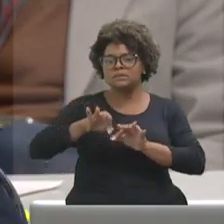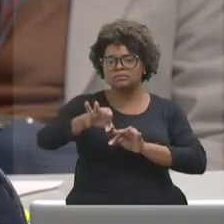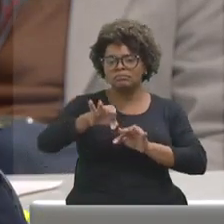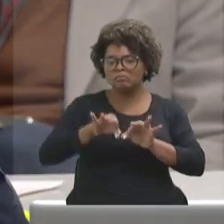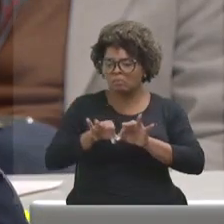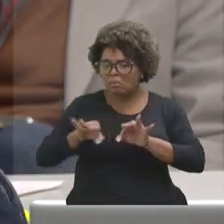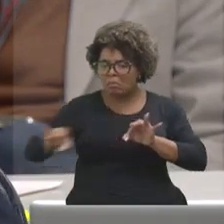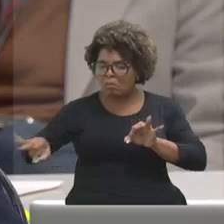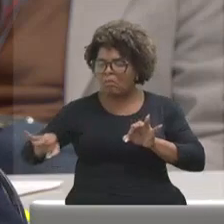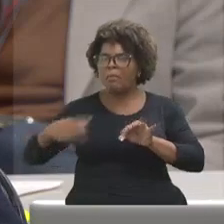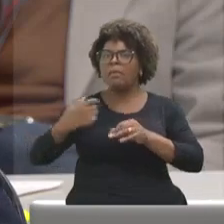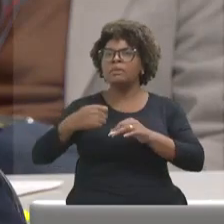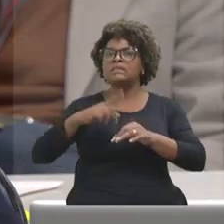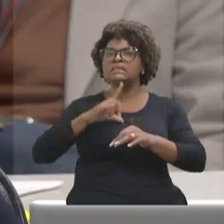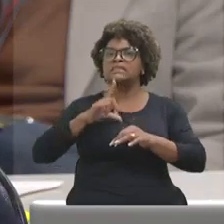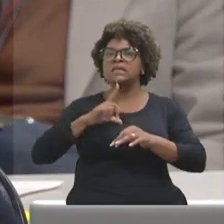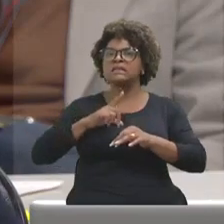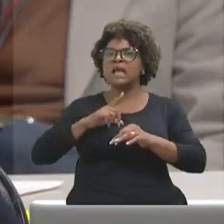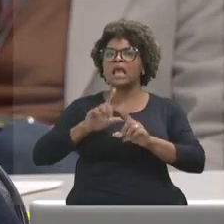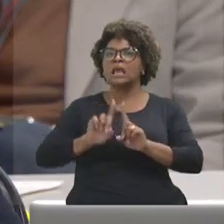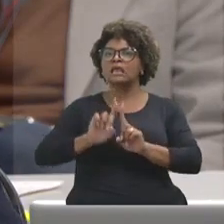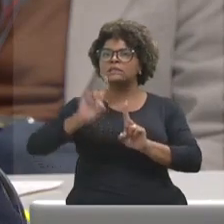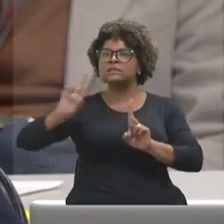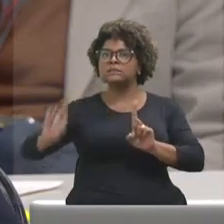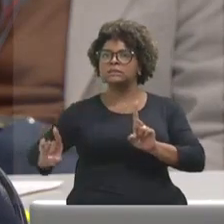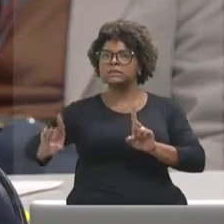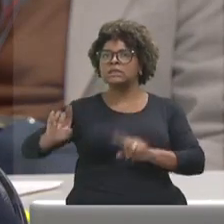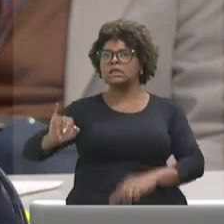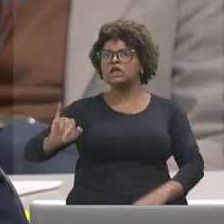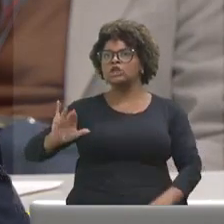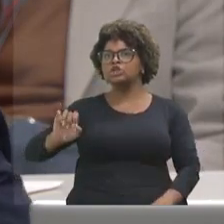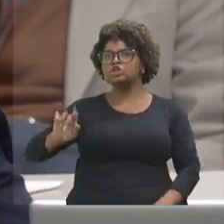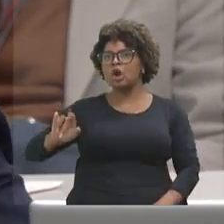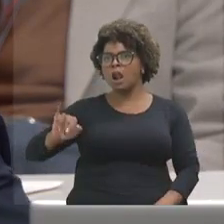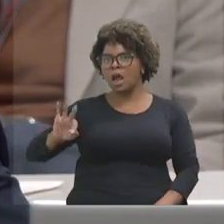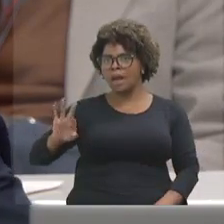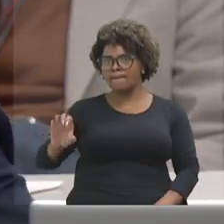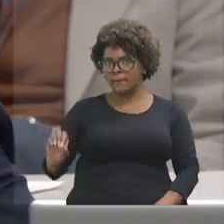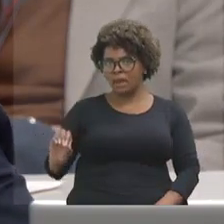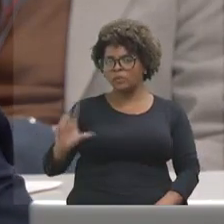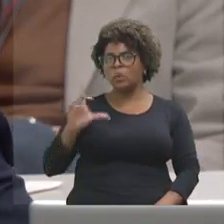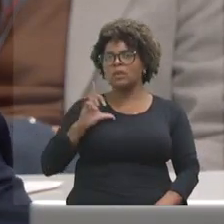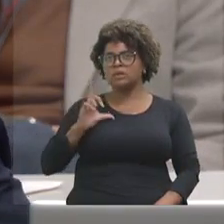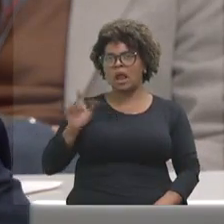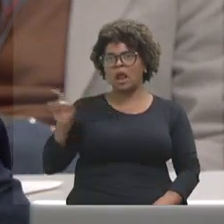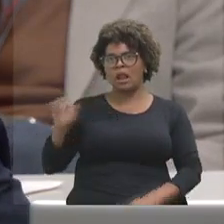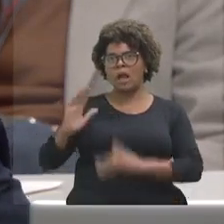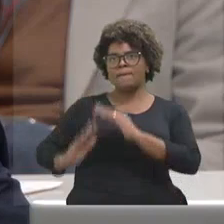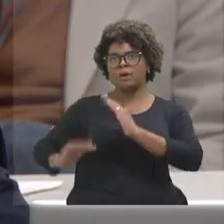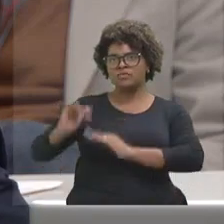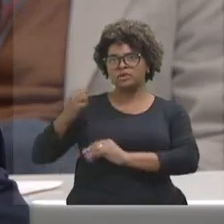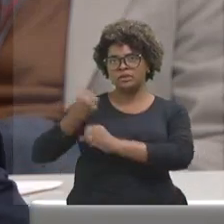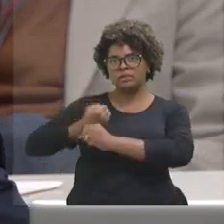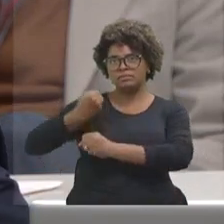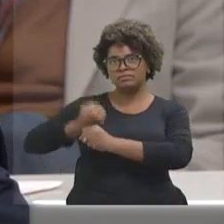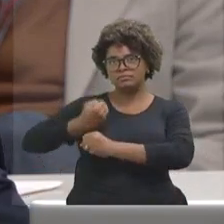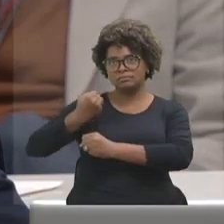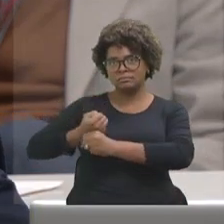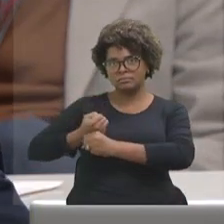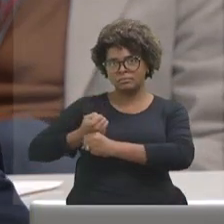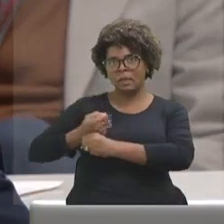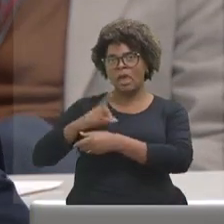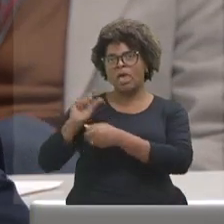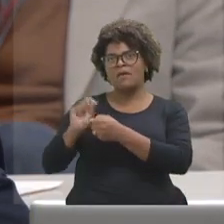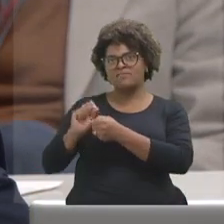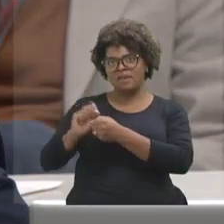um isolamento tem que ter uma anti alguns segregamentos mudaram então quando a gente tem alguns pedreiros lá são muitos para fazer aquilo que não vai mudar